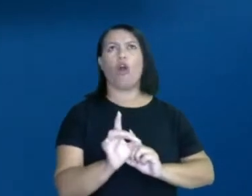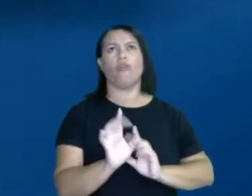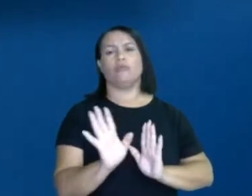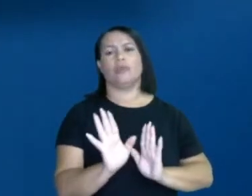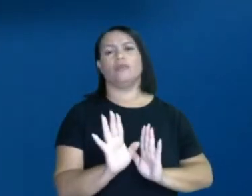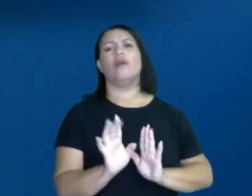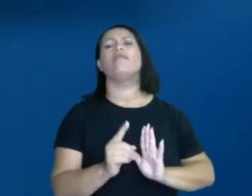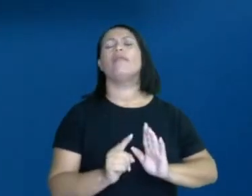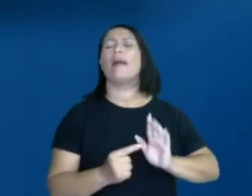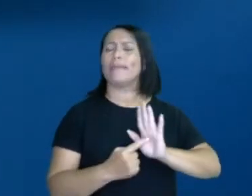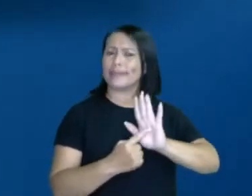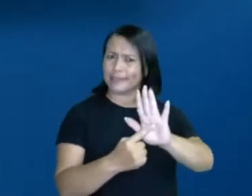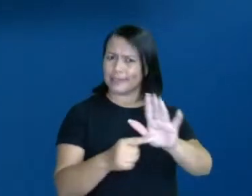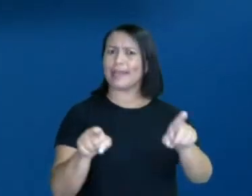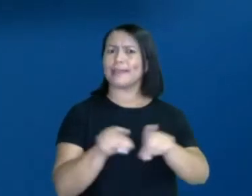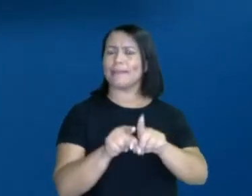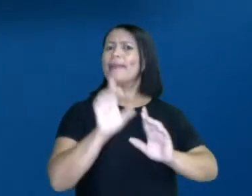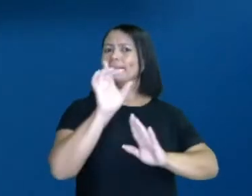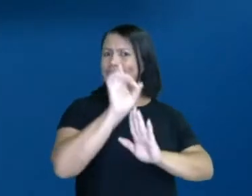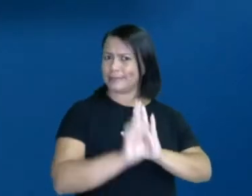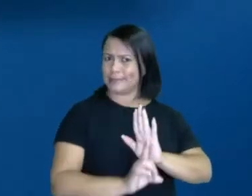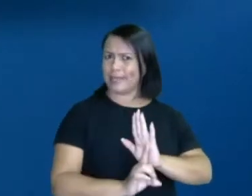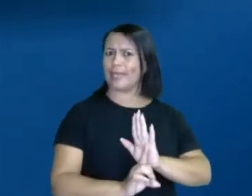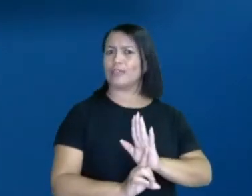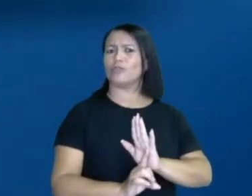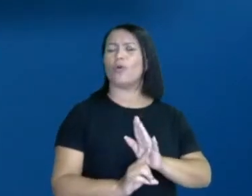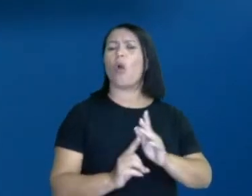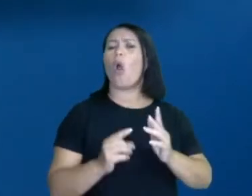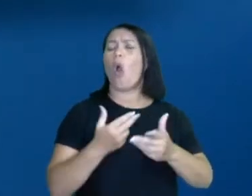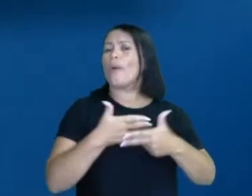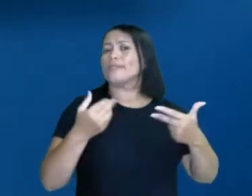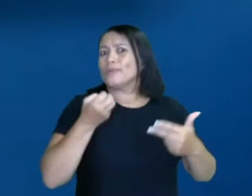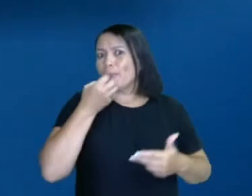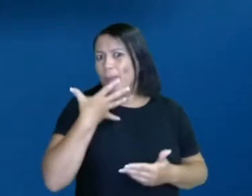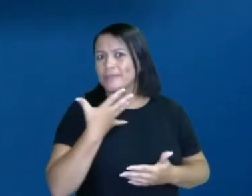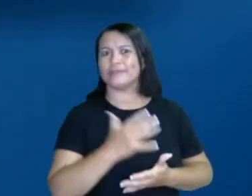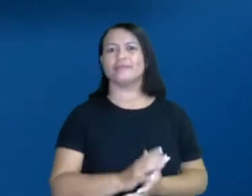só, mas ele também pode apresentar direitos, ou seja, benefícios.